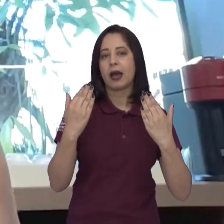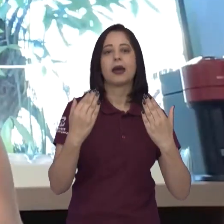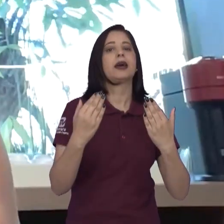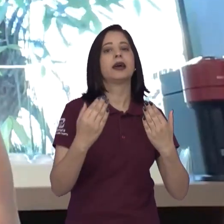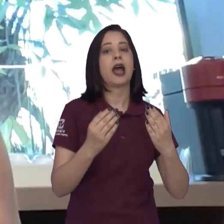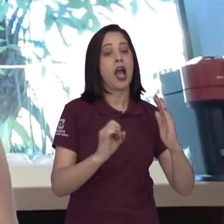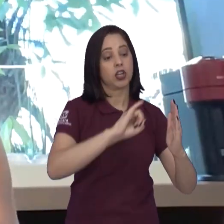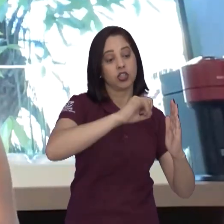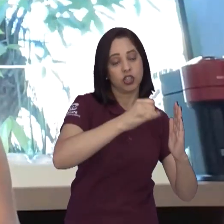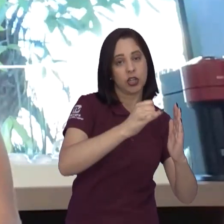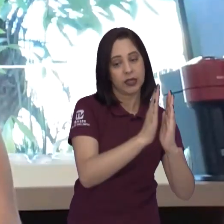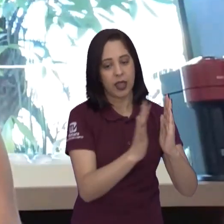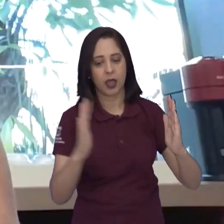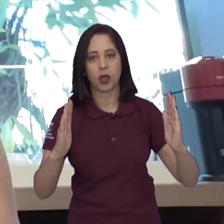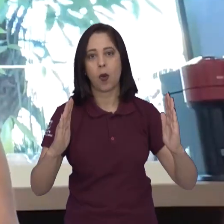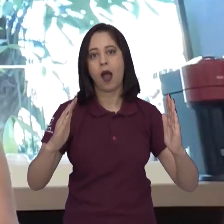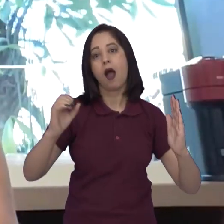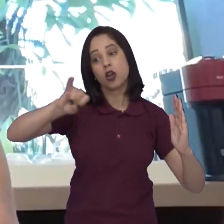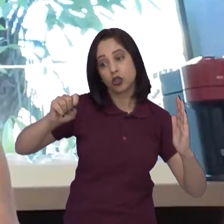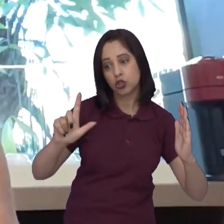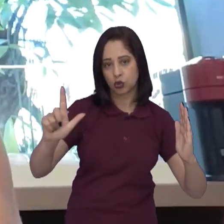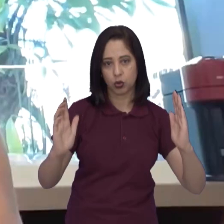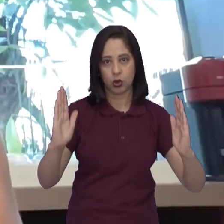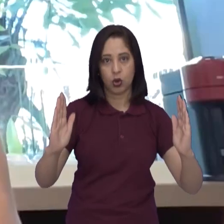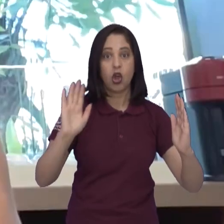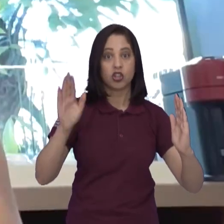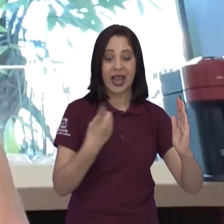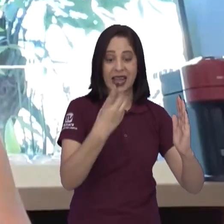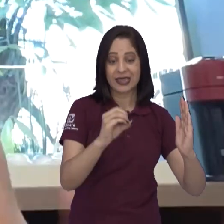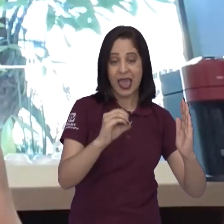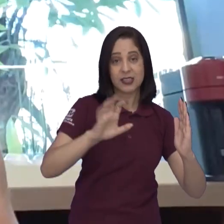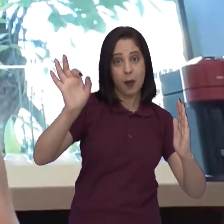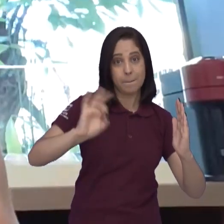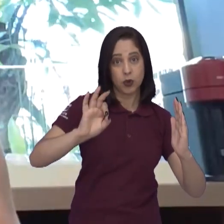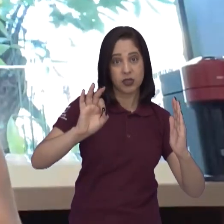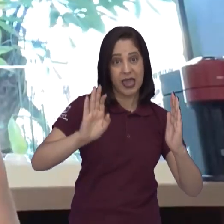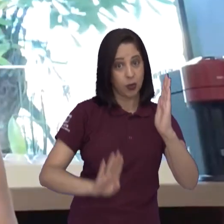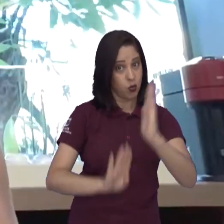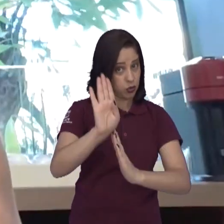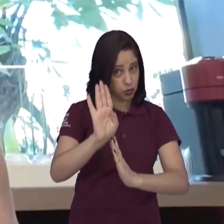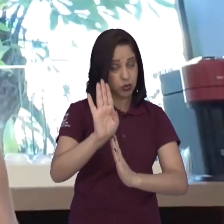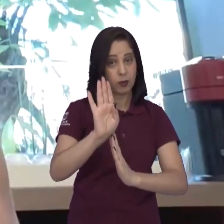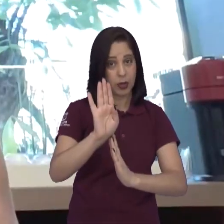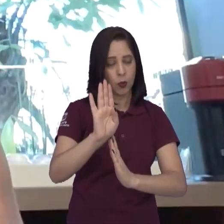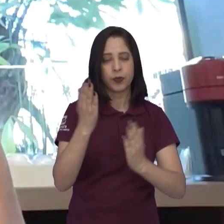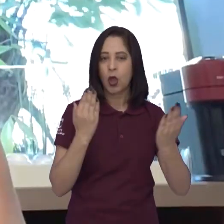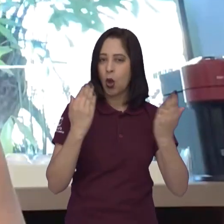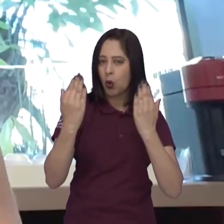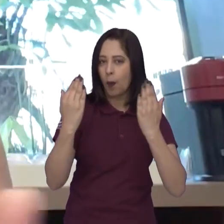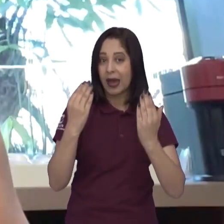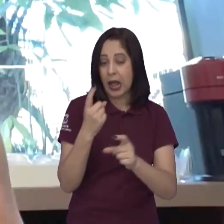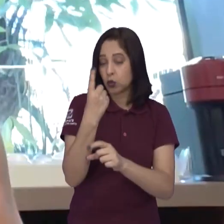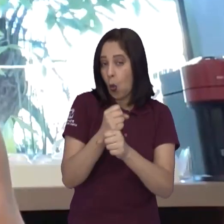teve um aumento de 10% no valor do aluguel. E pegando os últimos 12 meses, são 15%. E